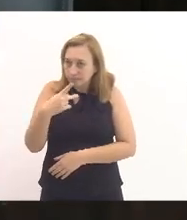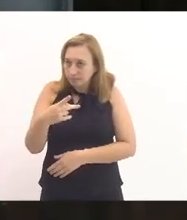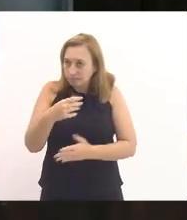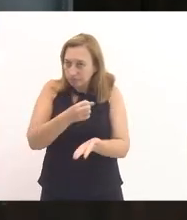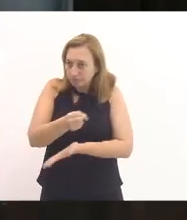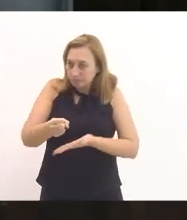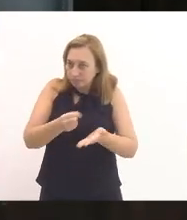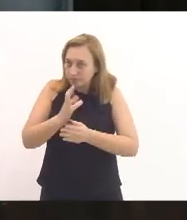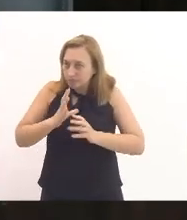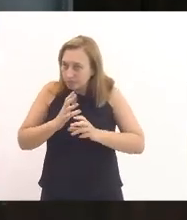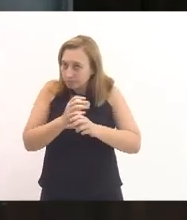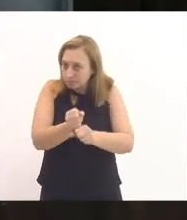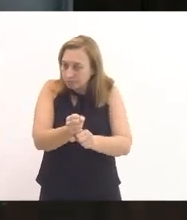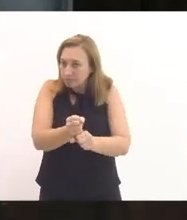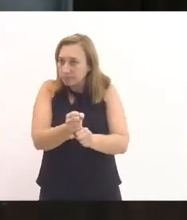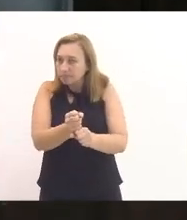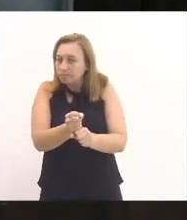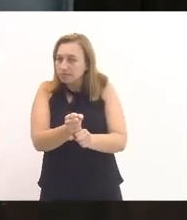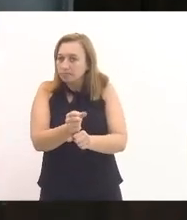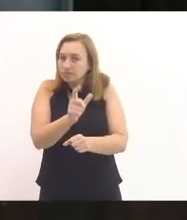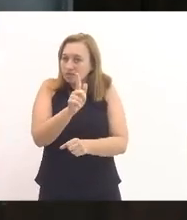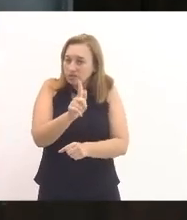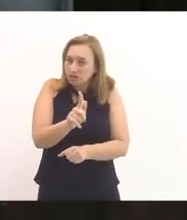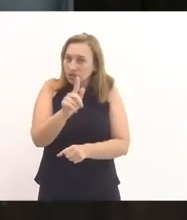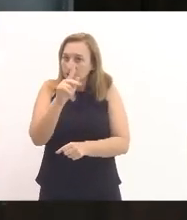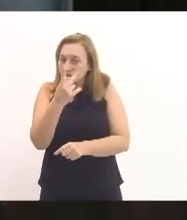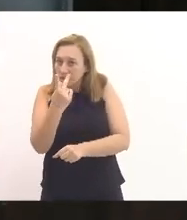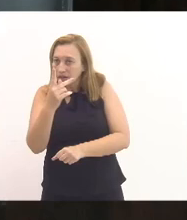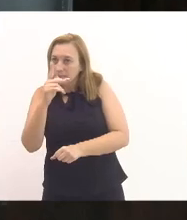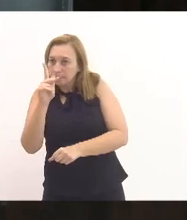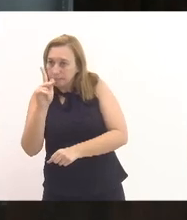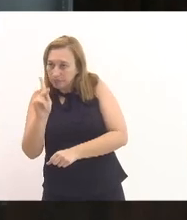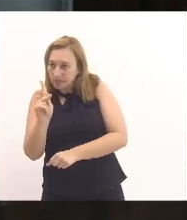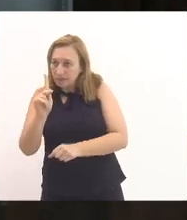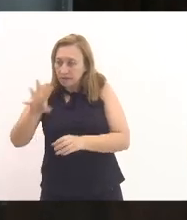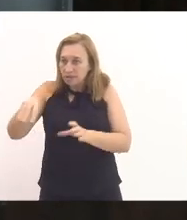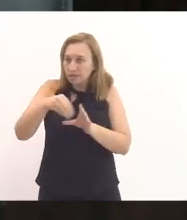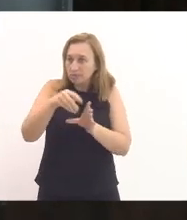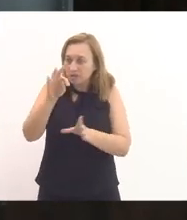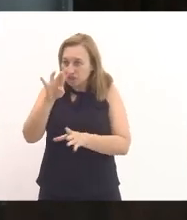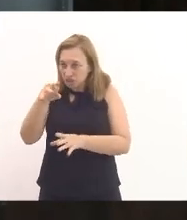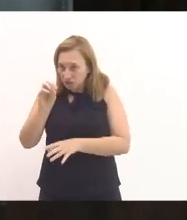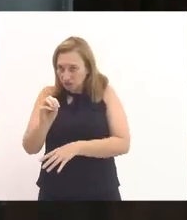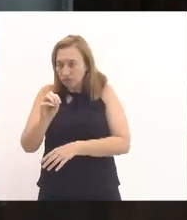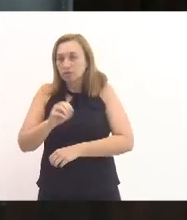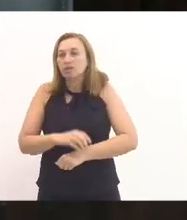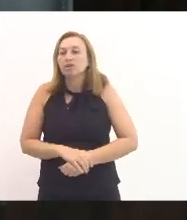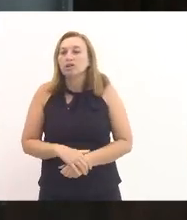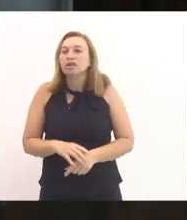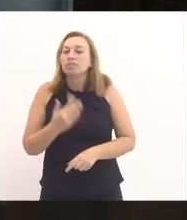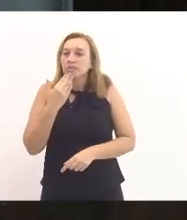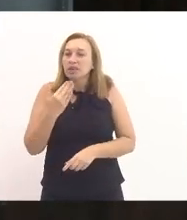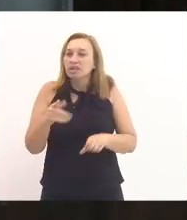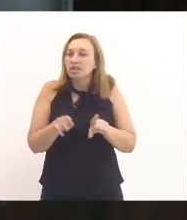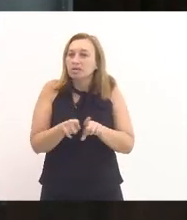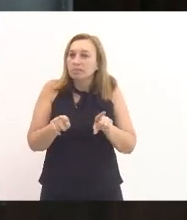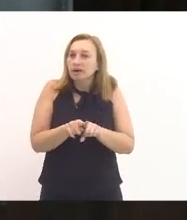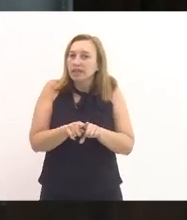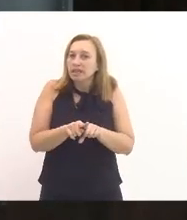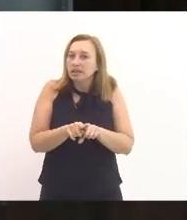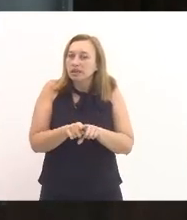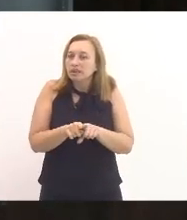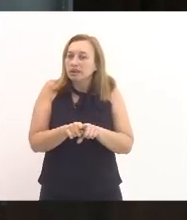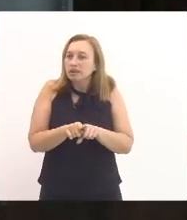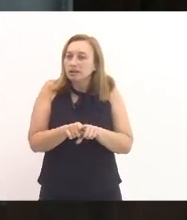da base de cálculo da ghp em cima do treino emenda 632 pediu também uma